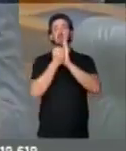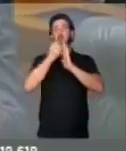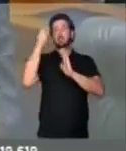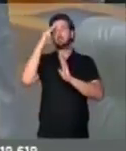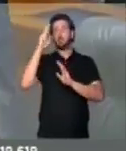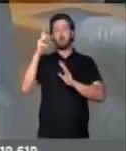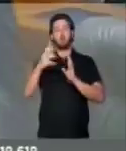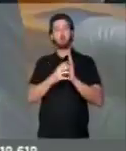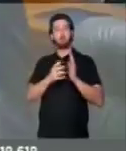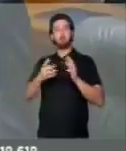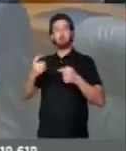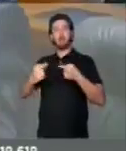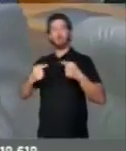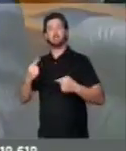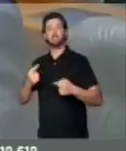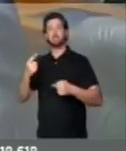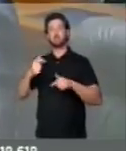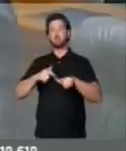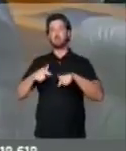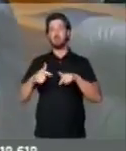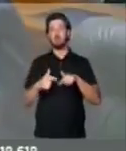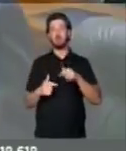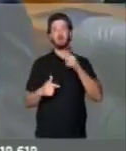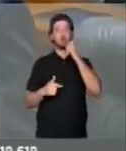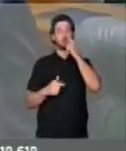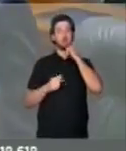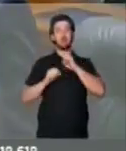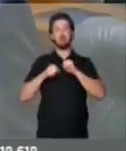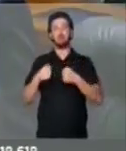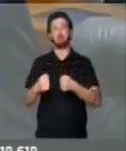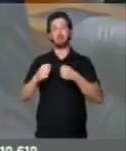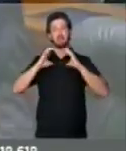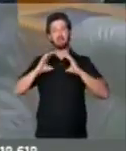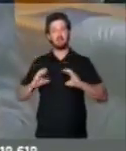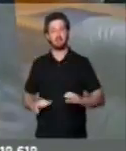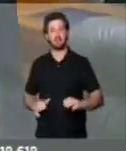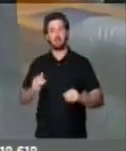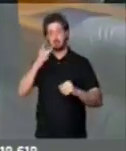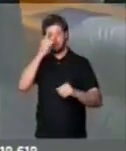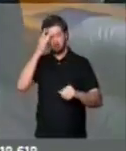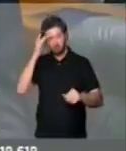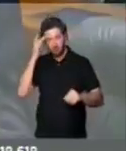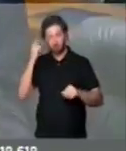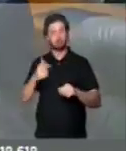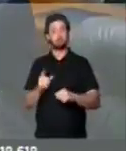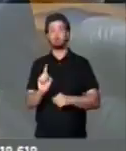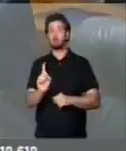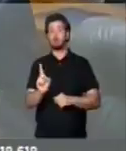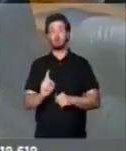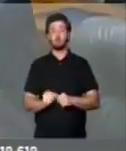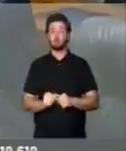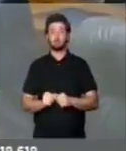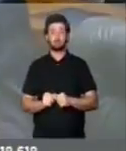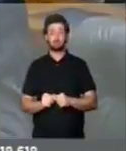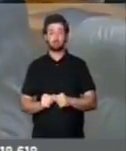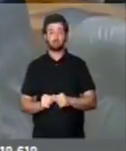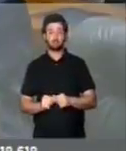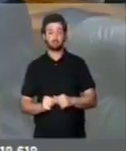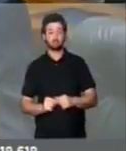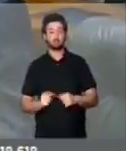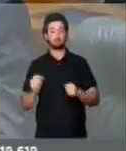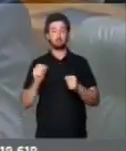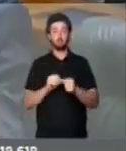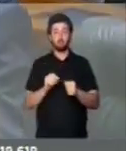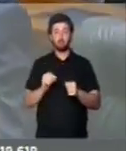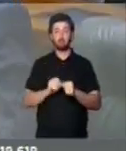como um partido dos trabalhadores que defendeu o cidadão de bem, o trabalhador. Não! Só